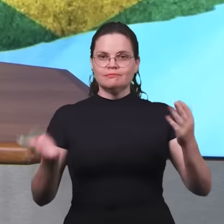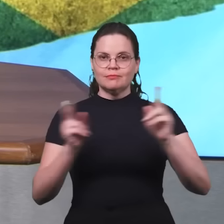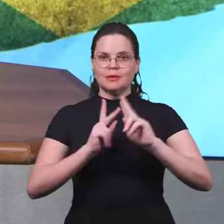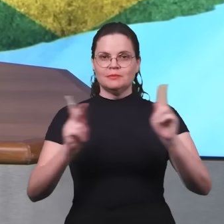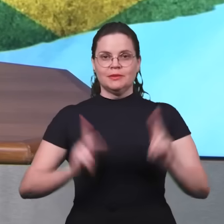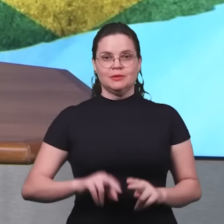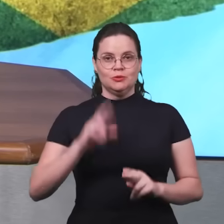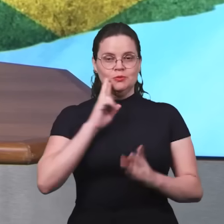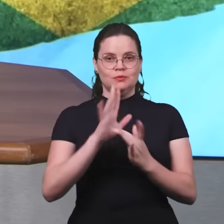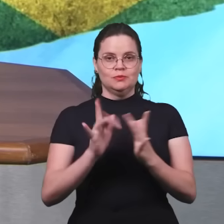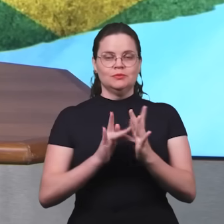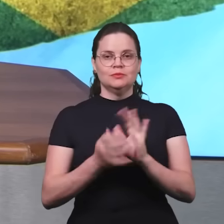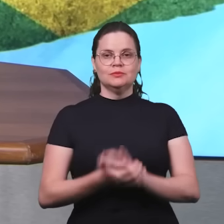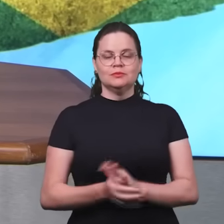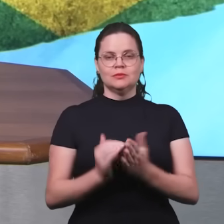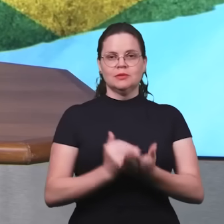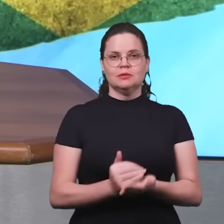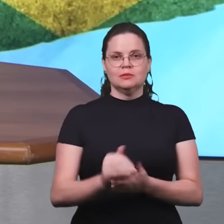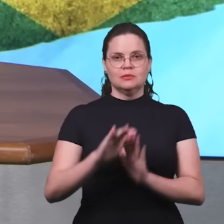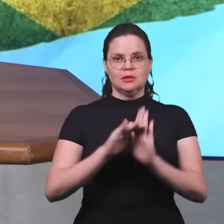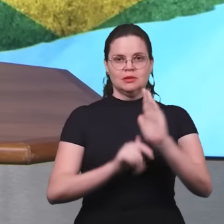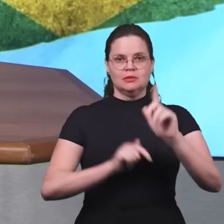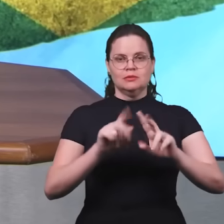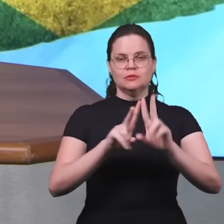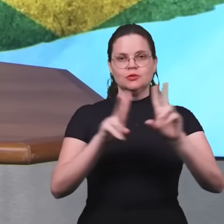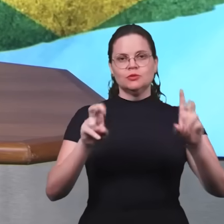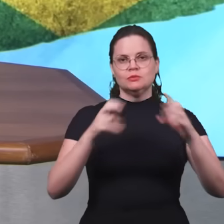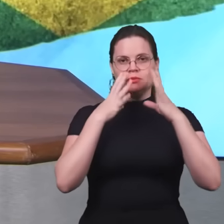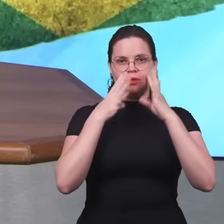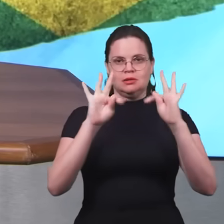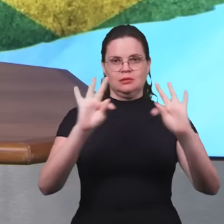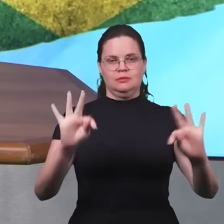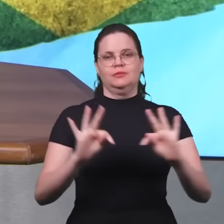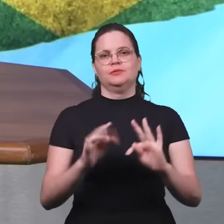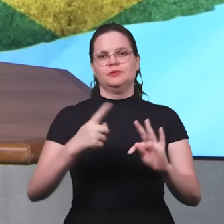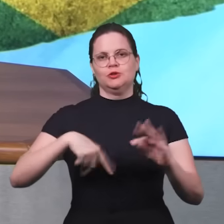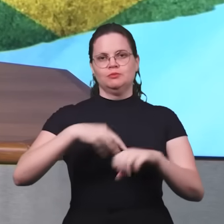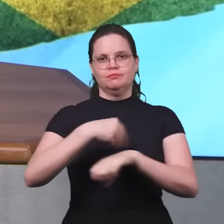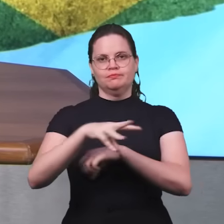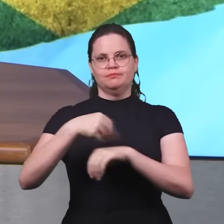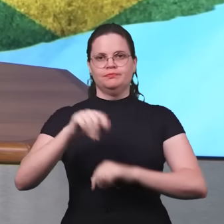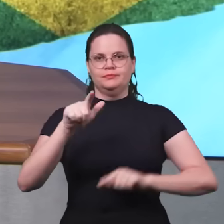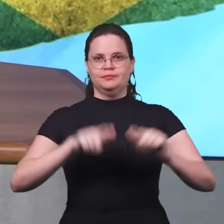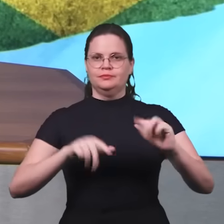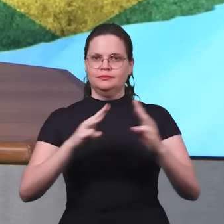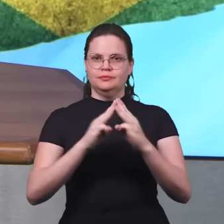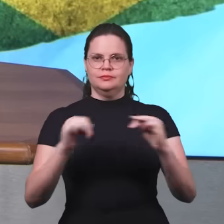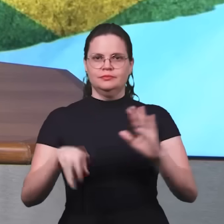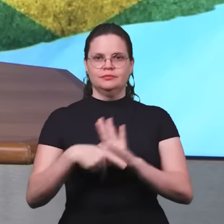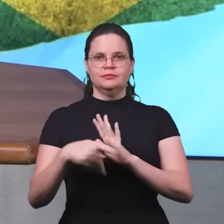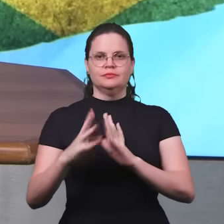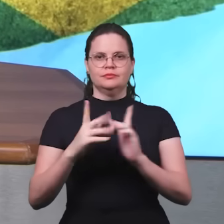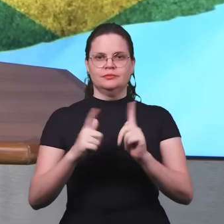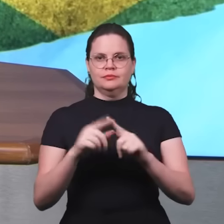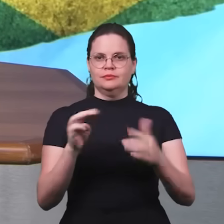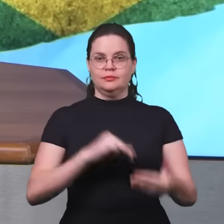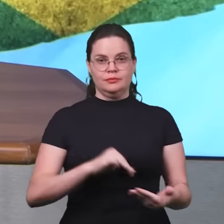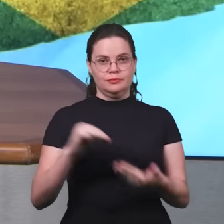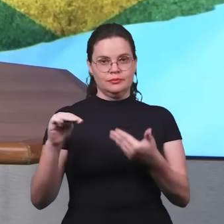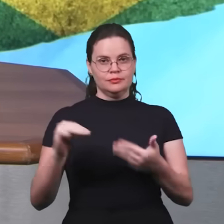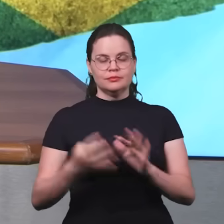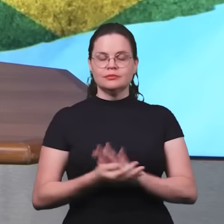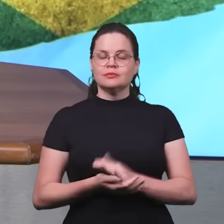Paz do Senhor Jesus. Esse é o programa Testemunhos, que é transmitido pela TV Manaim, da Igreja Cristã